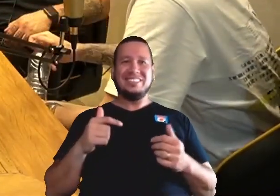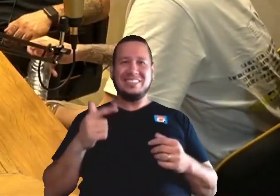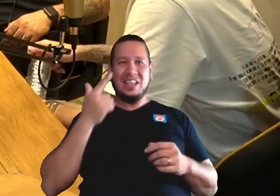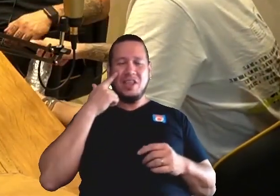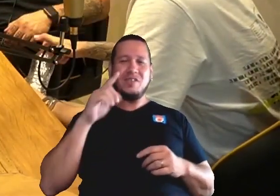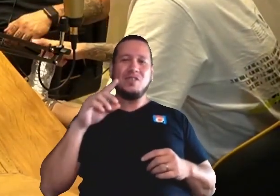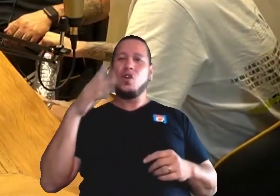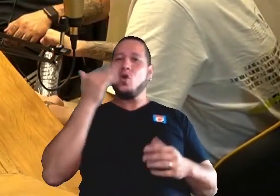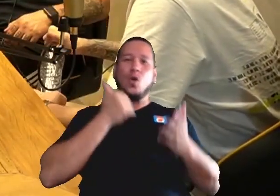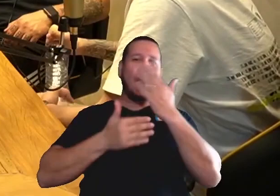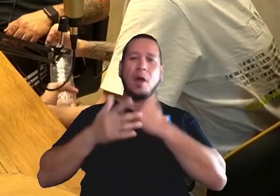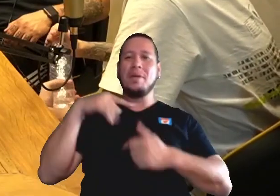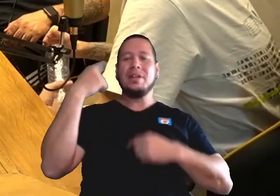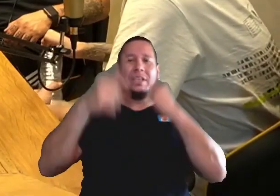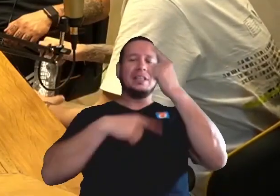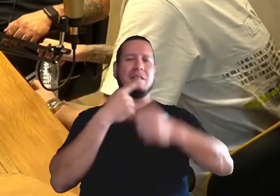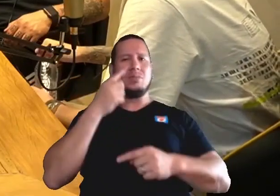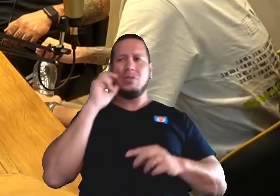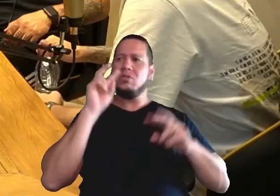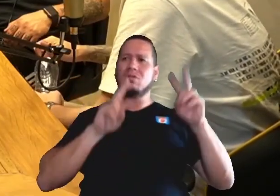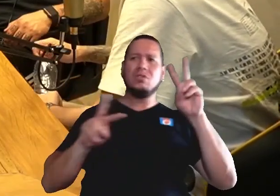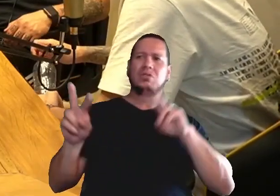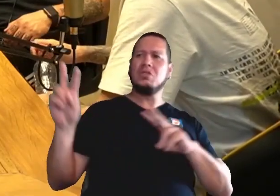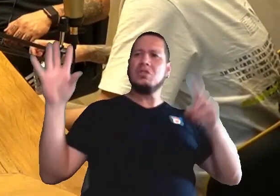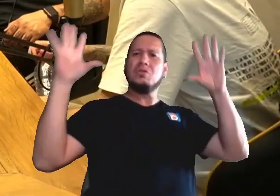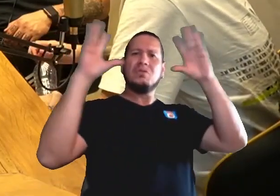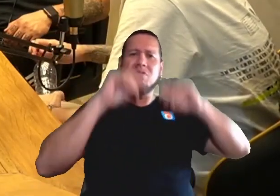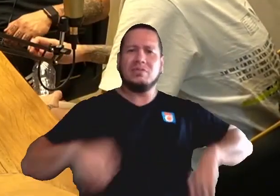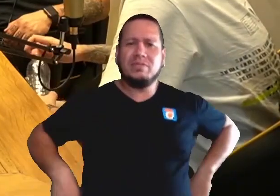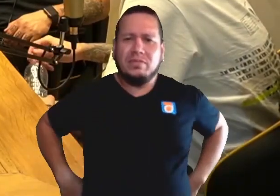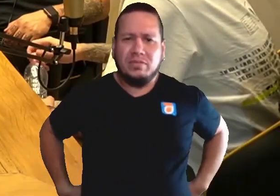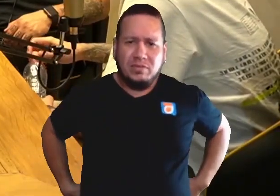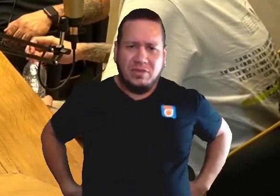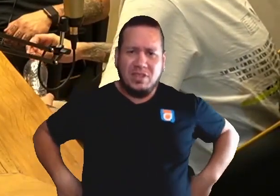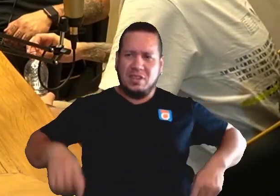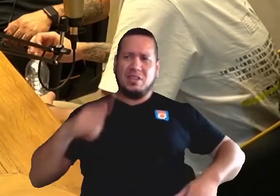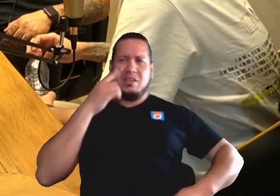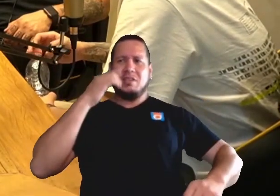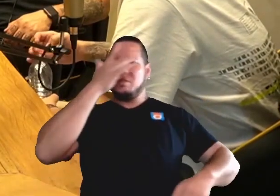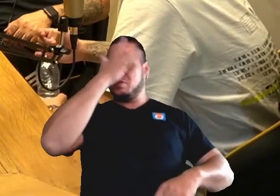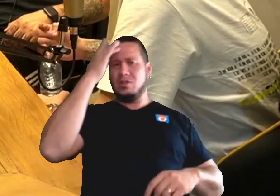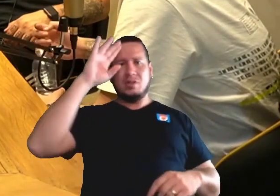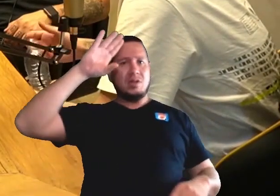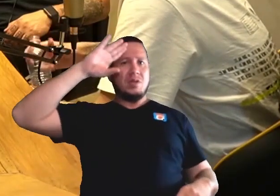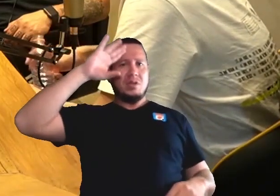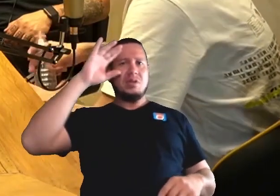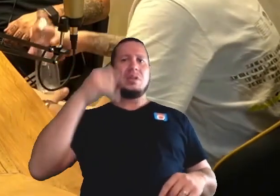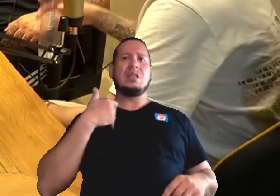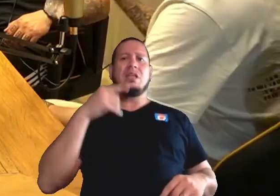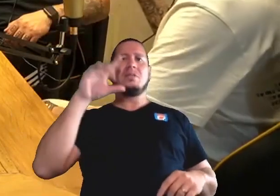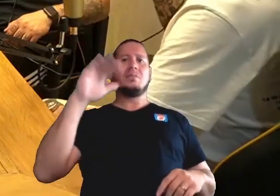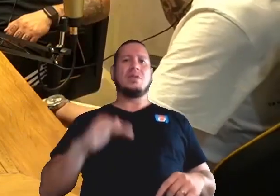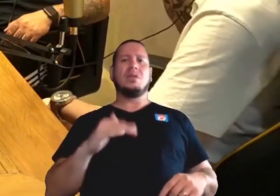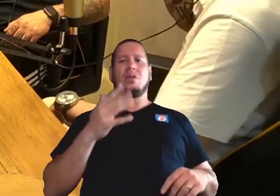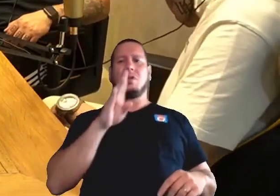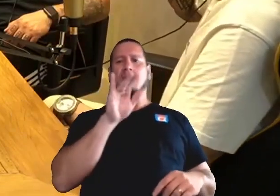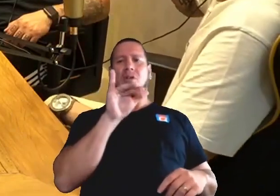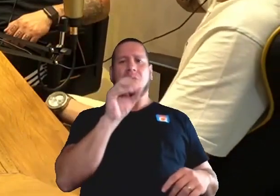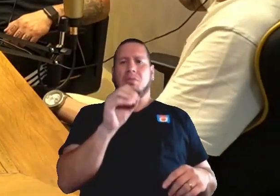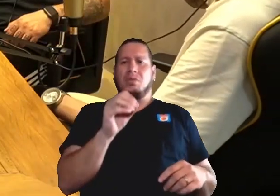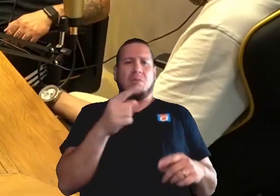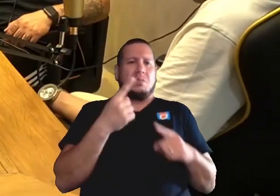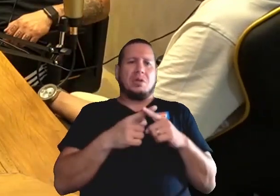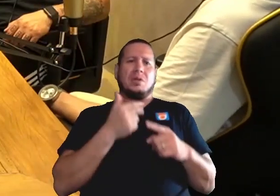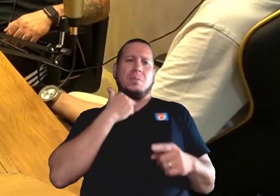arregaçar de comer aí desceu olhei assim para os lados Eu largo tudo escuro foi Nossa tem um segurança na porta não ele não pode ele é menor falando do meu falei mais